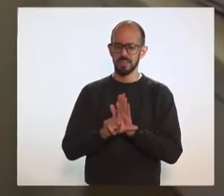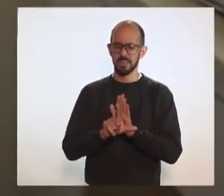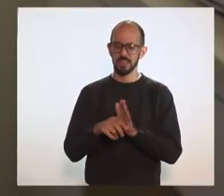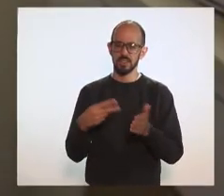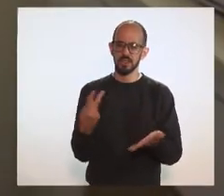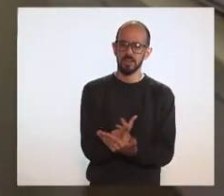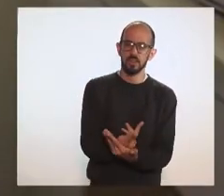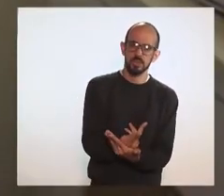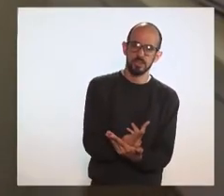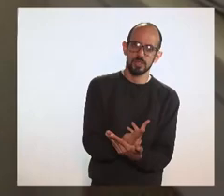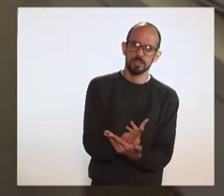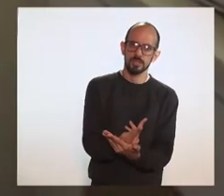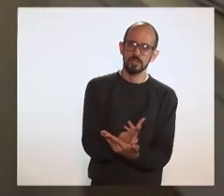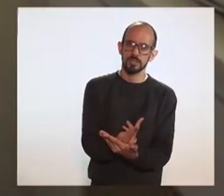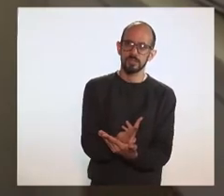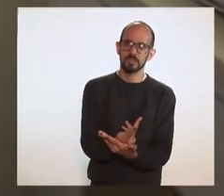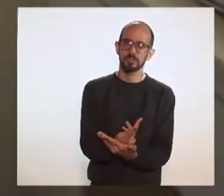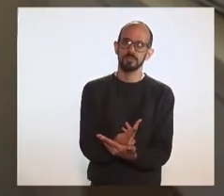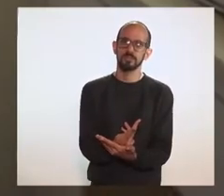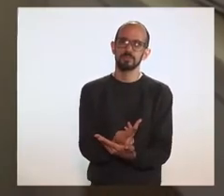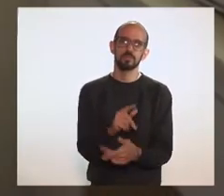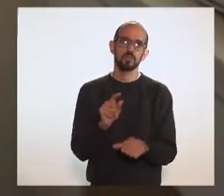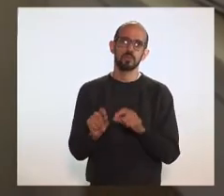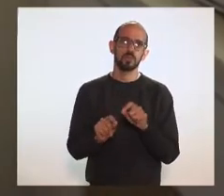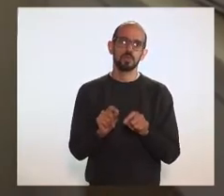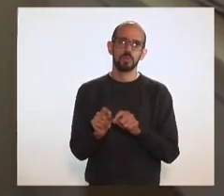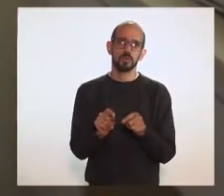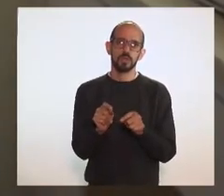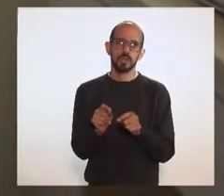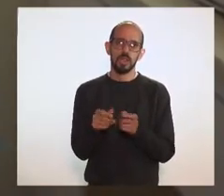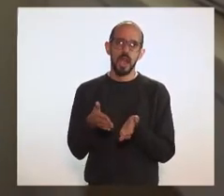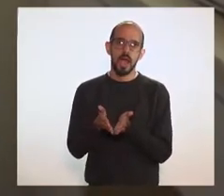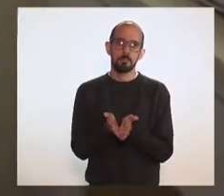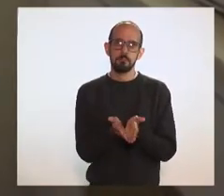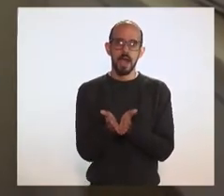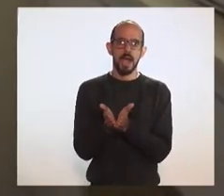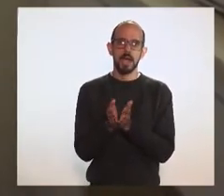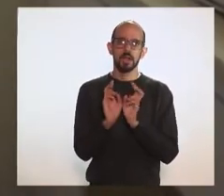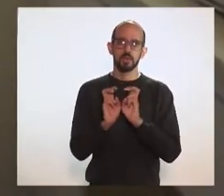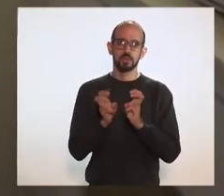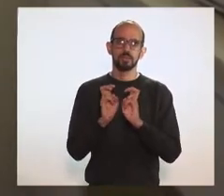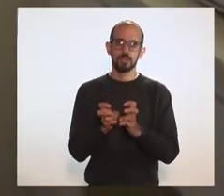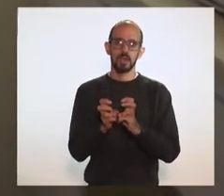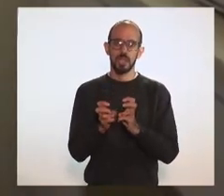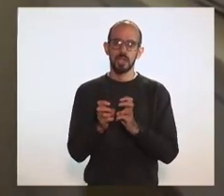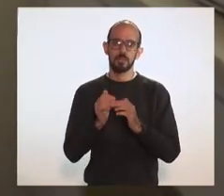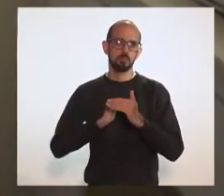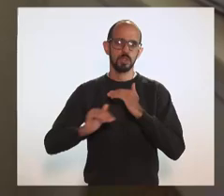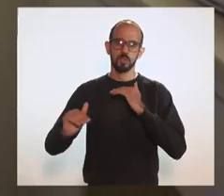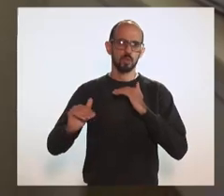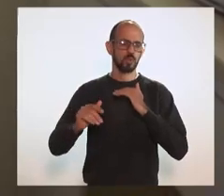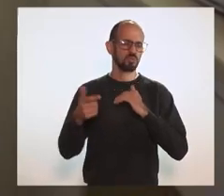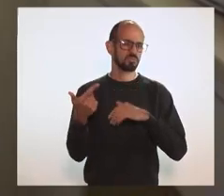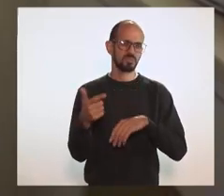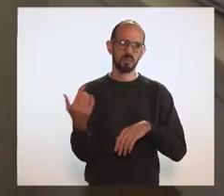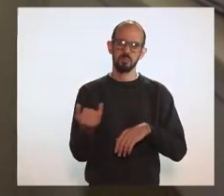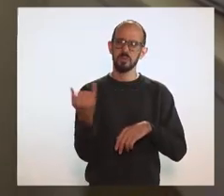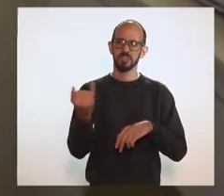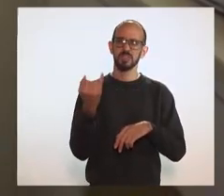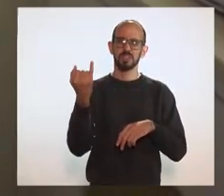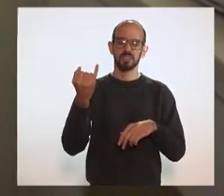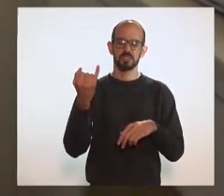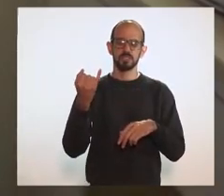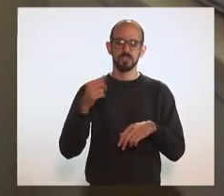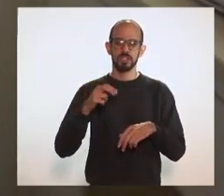bom, encampou, ou a barca, ou o trem, o metrô, ou o ônibus, não importa. Quem é que vai